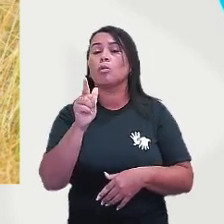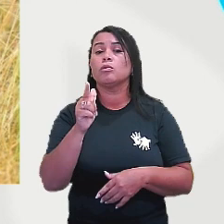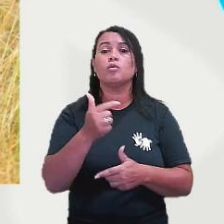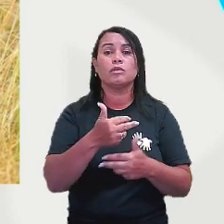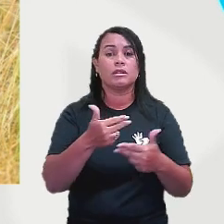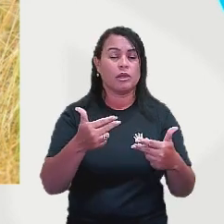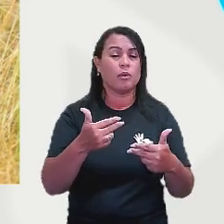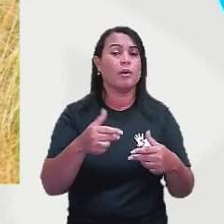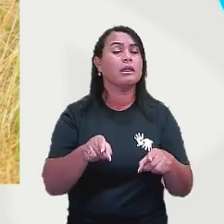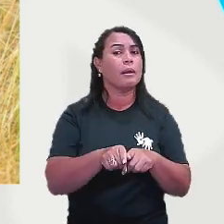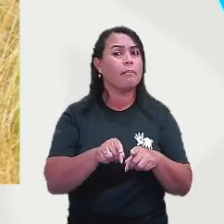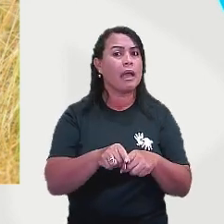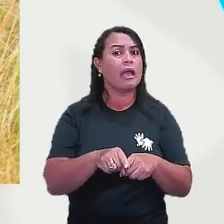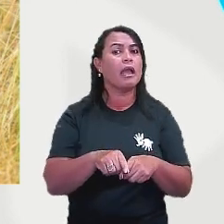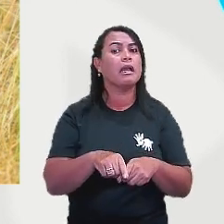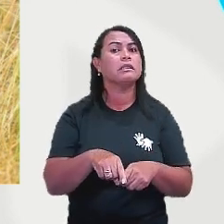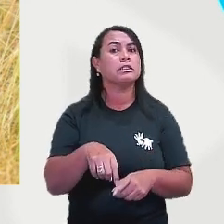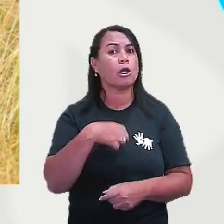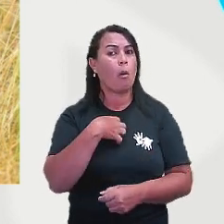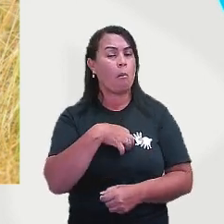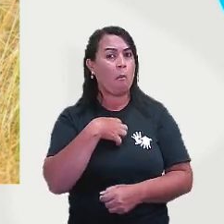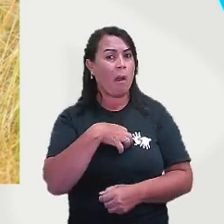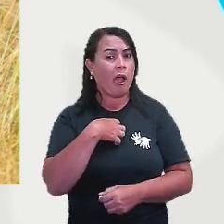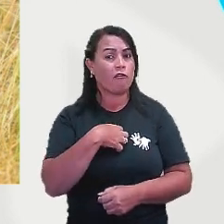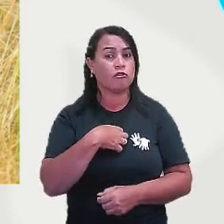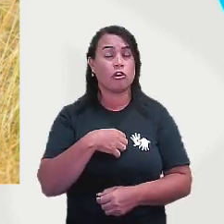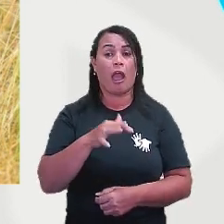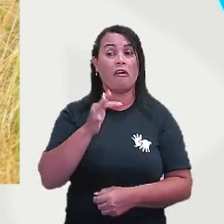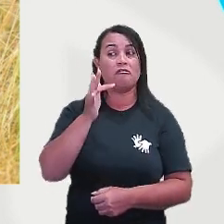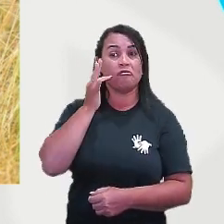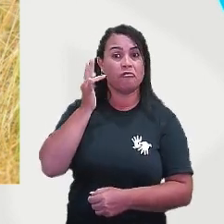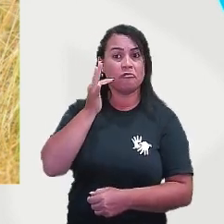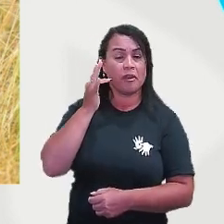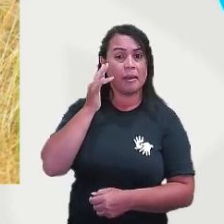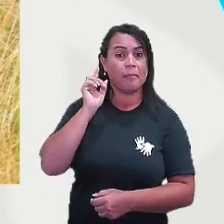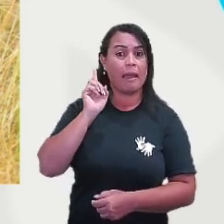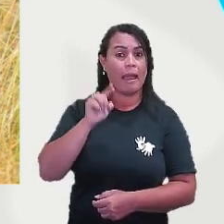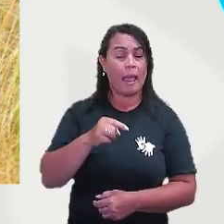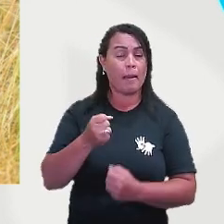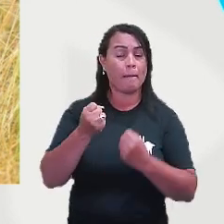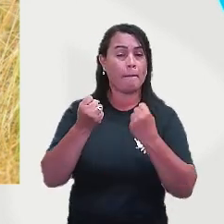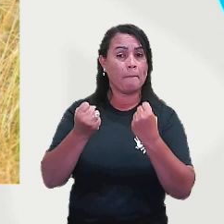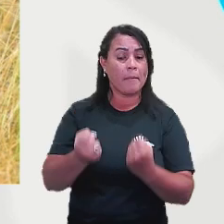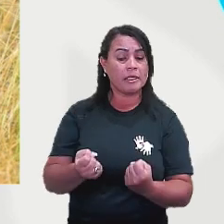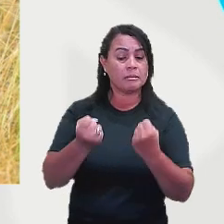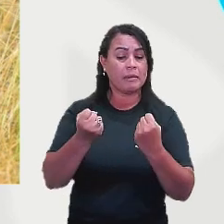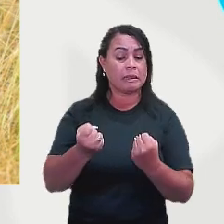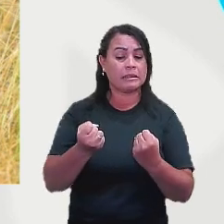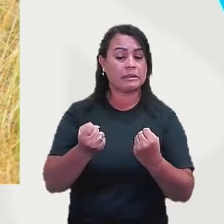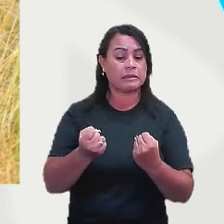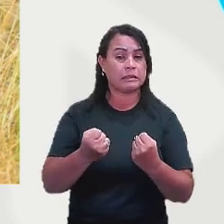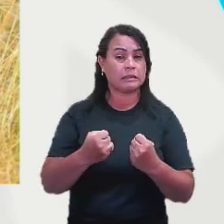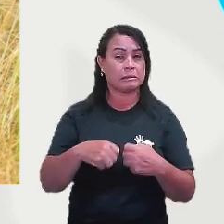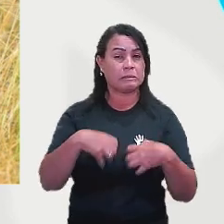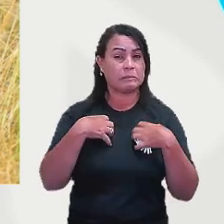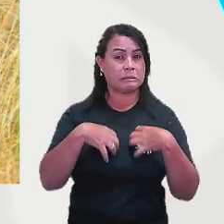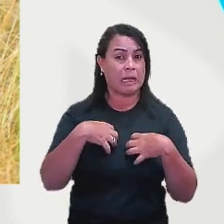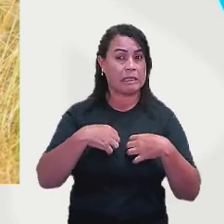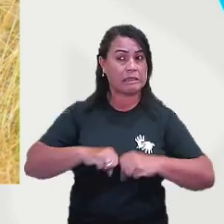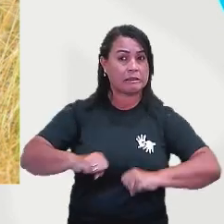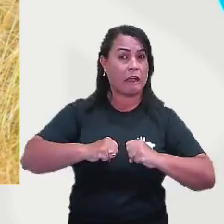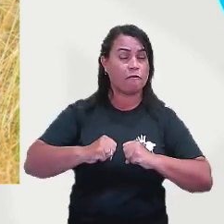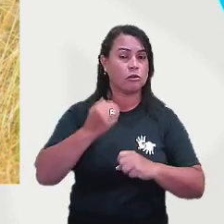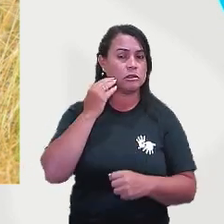São animais agressivos. A fêmea é mais pesada e mais agressiva do que